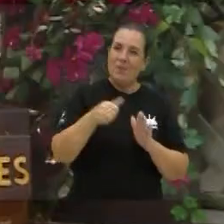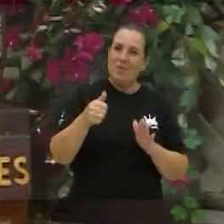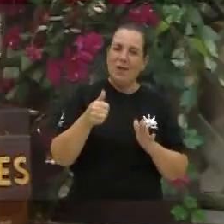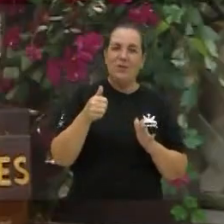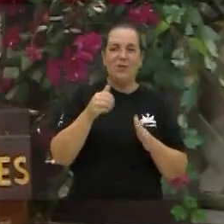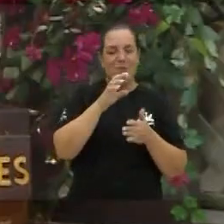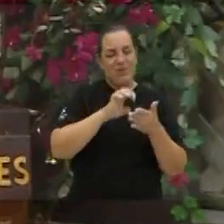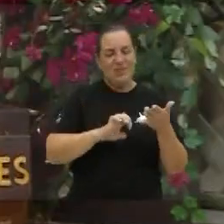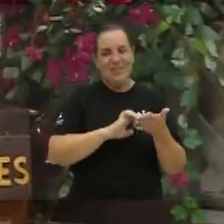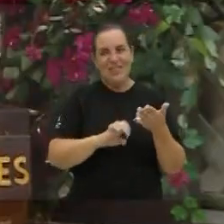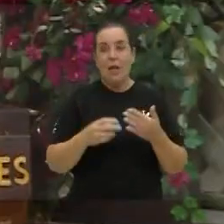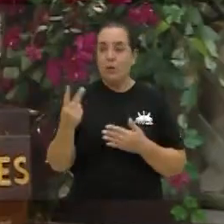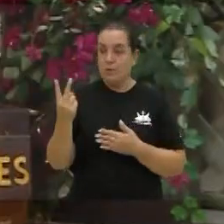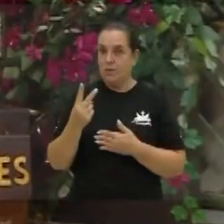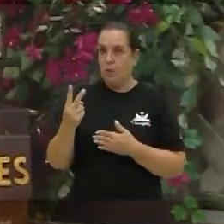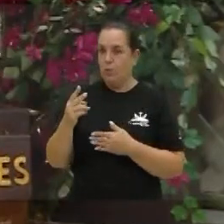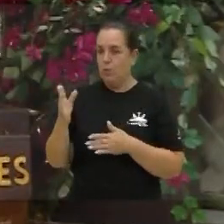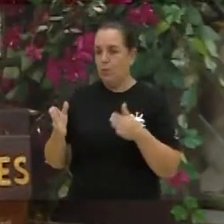Segunda parte do Evangelho